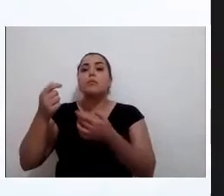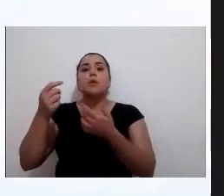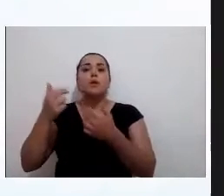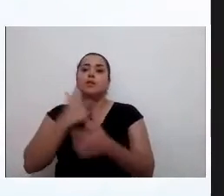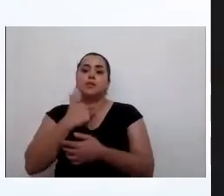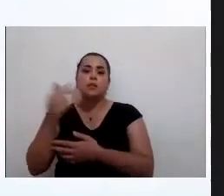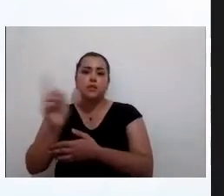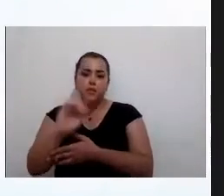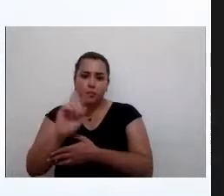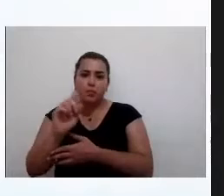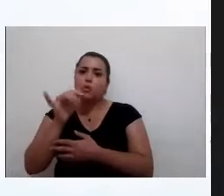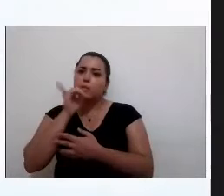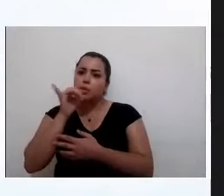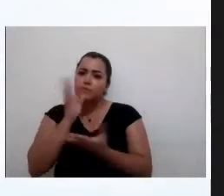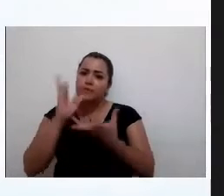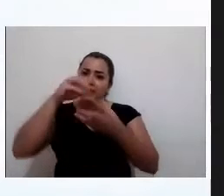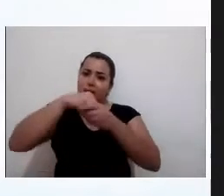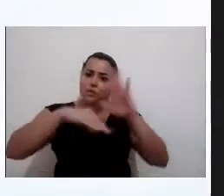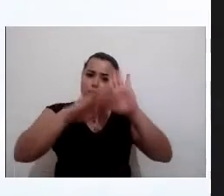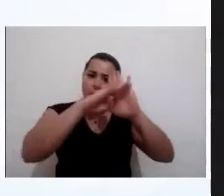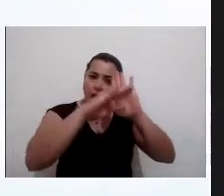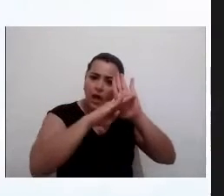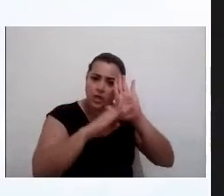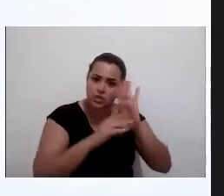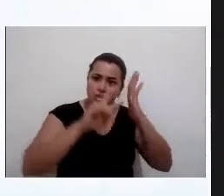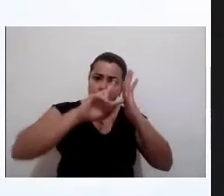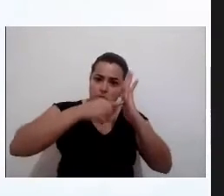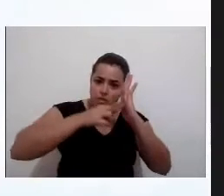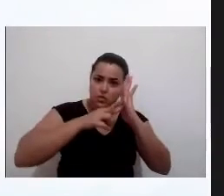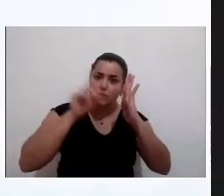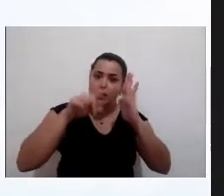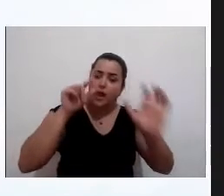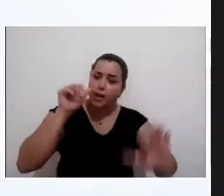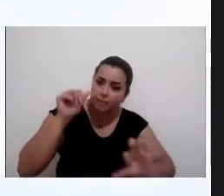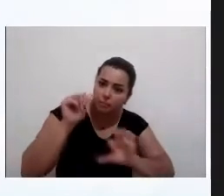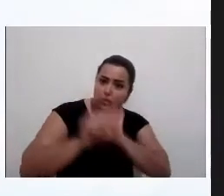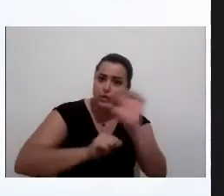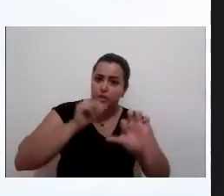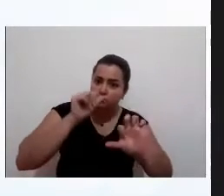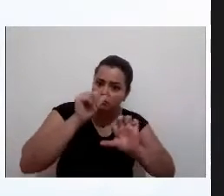da agenda sindical a questão das mudanças